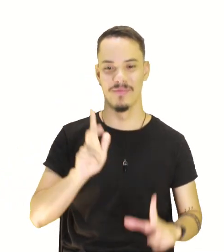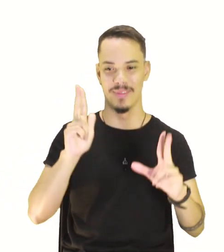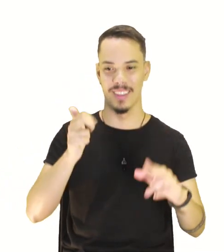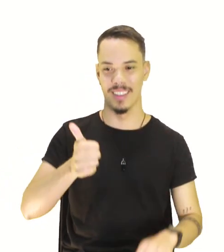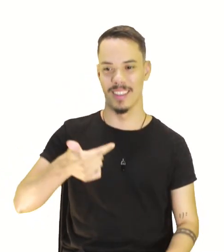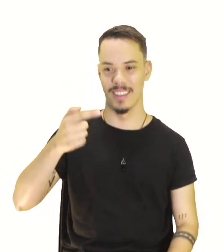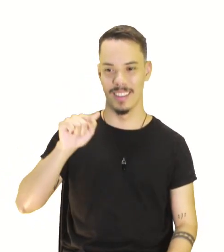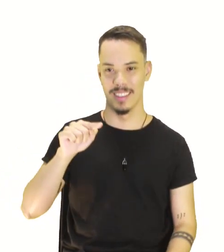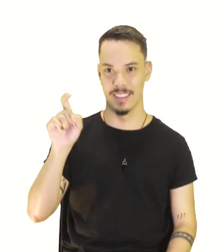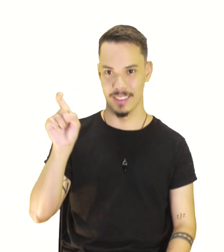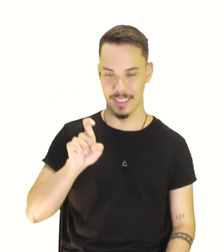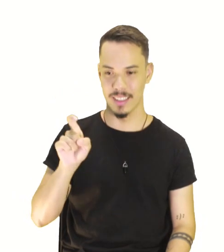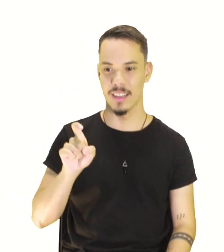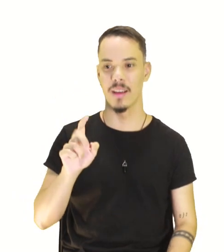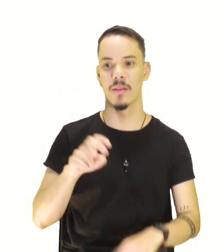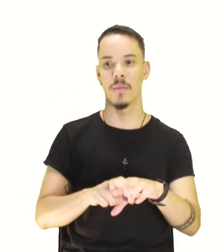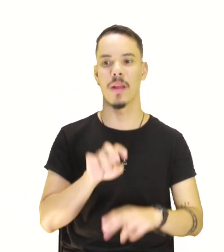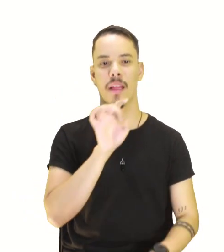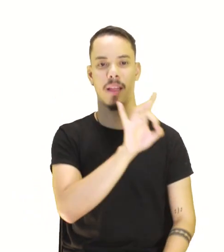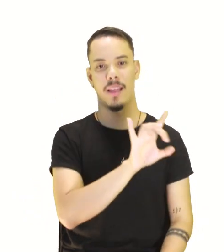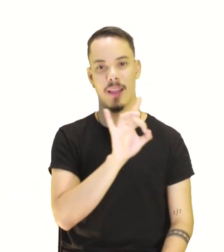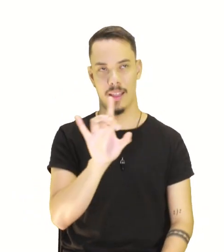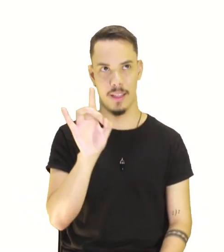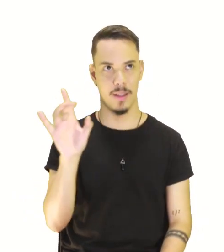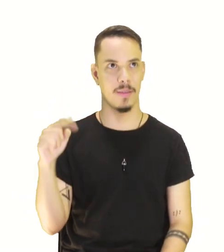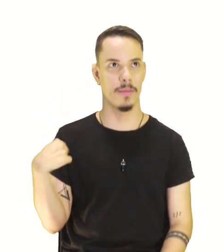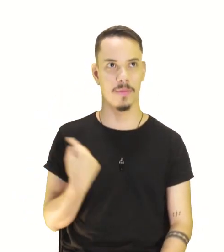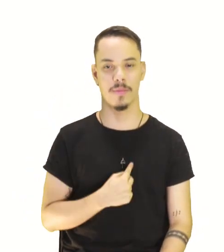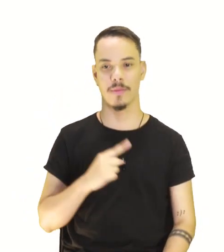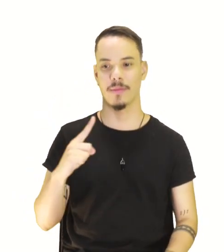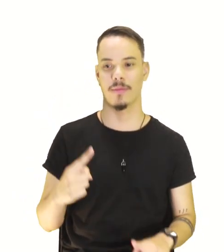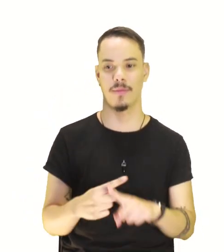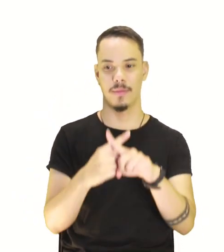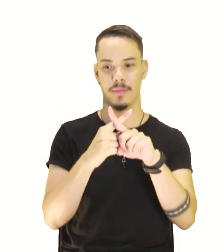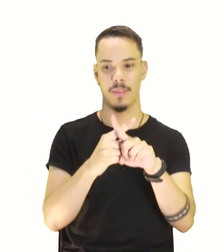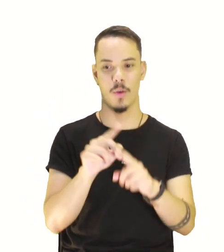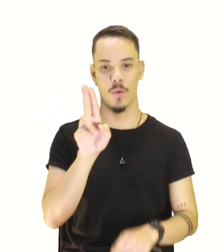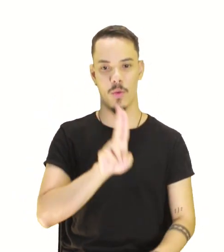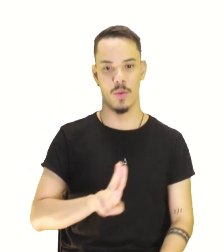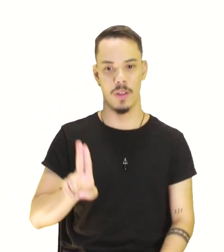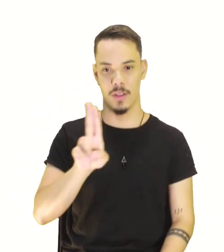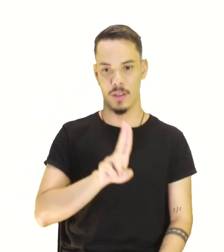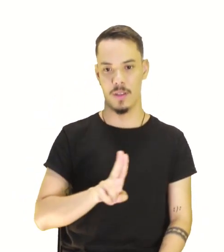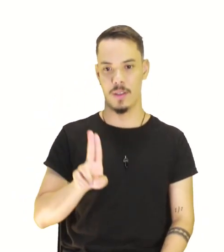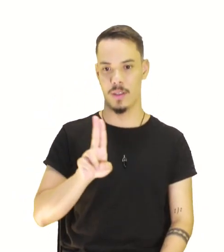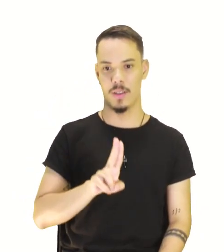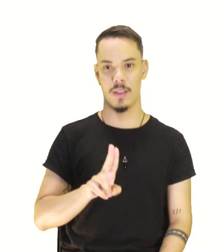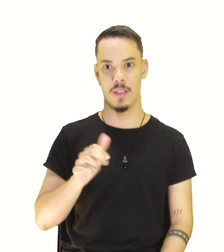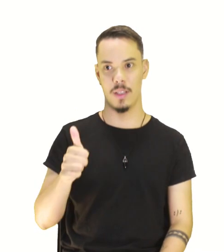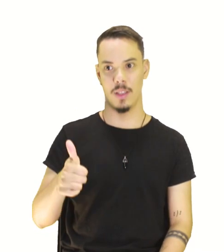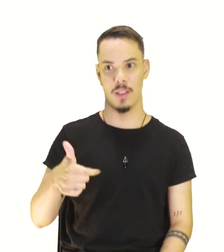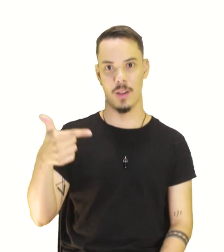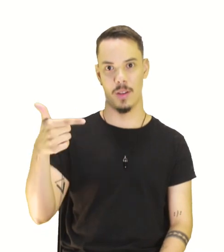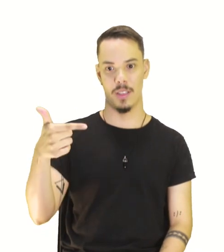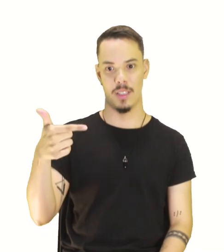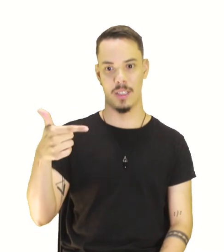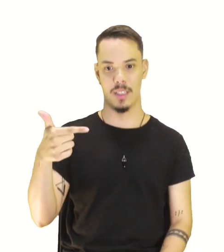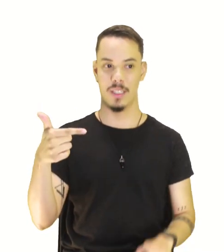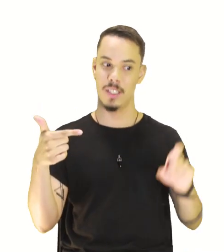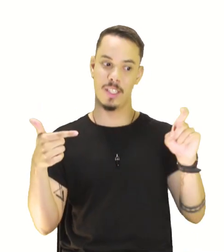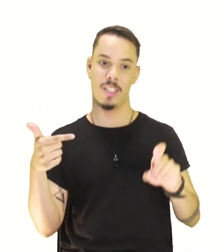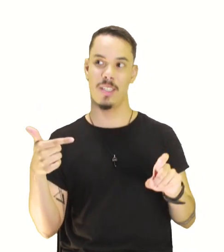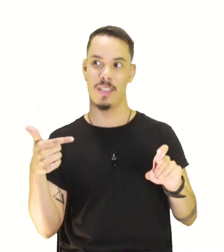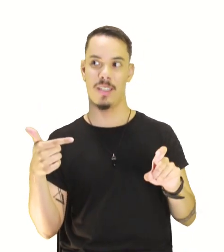seja, a cada quilo, né, a gente vai multiplicar por X. Por 12, né? Ah, por 12. O quilo já é o